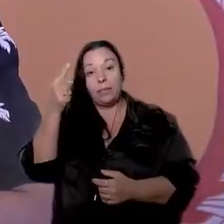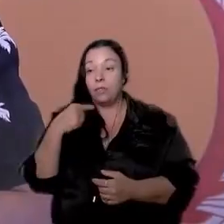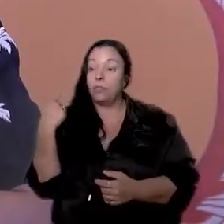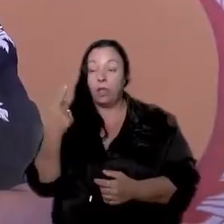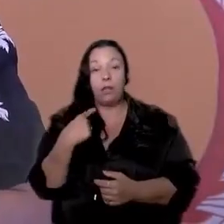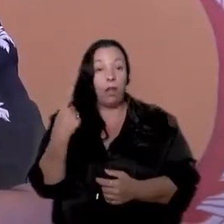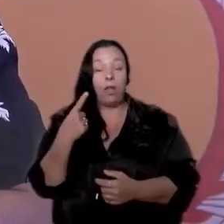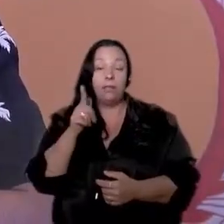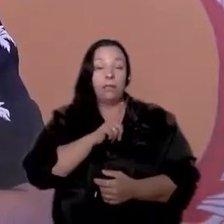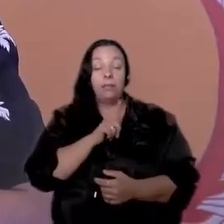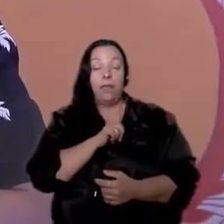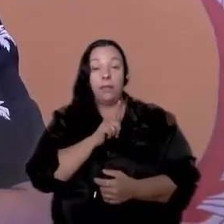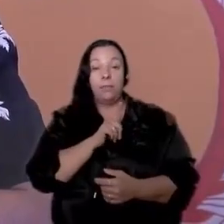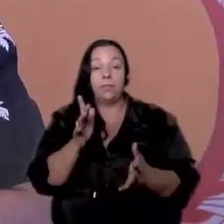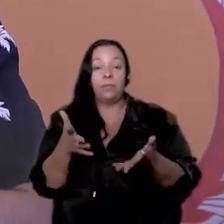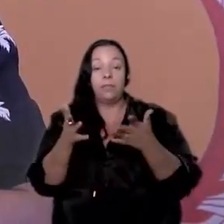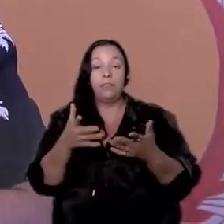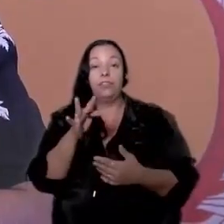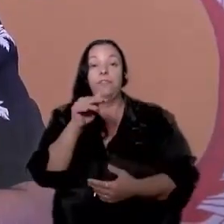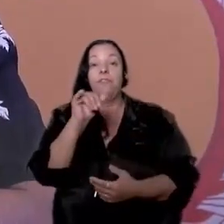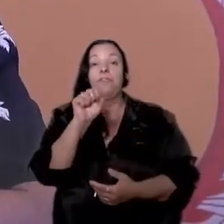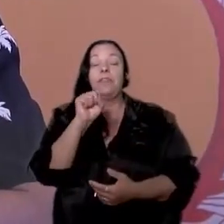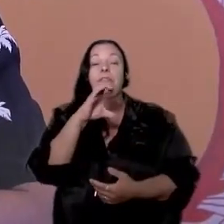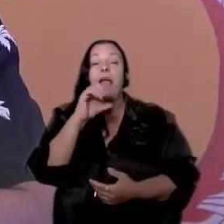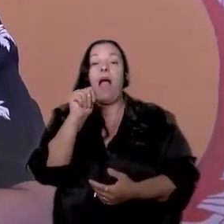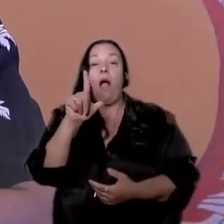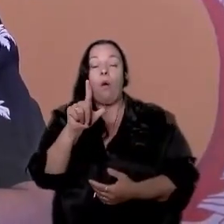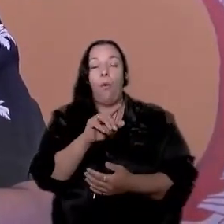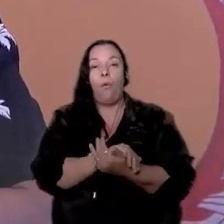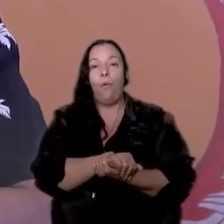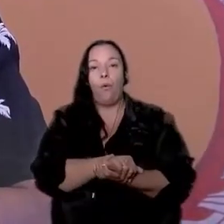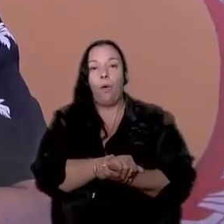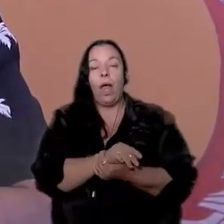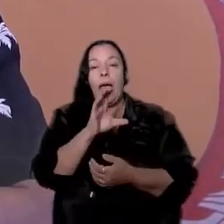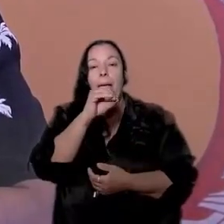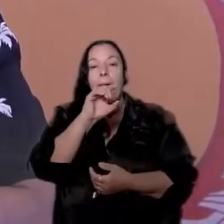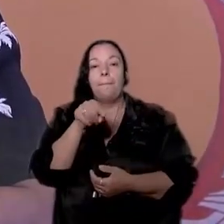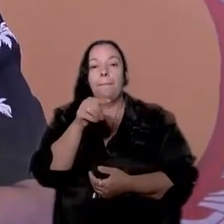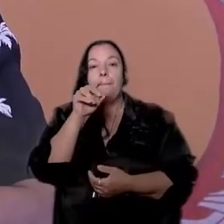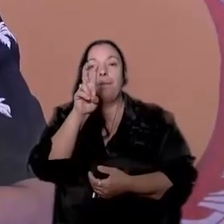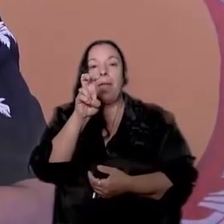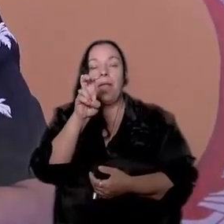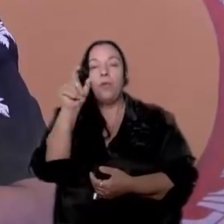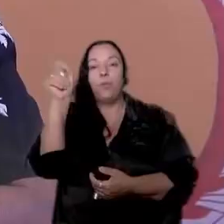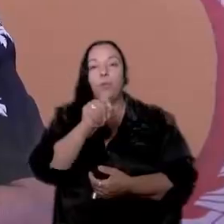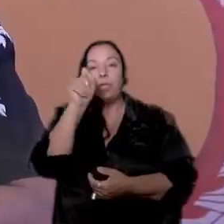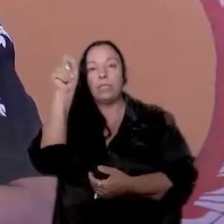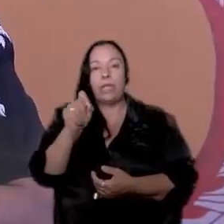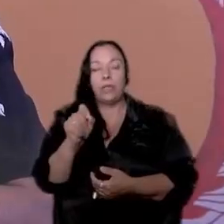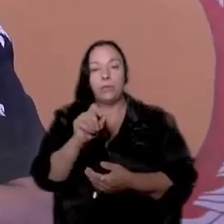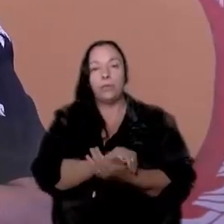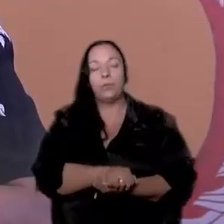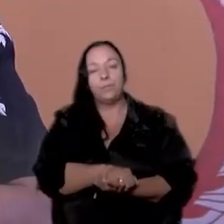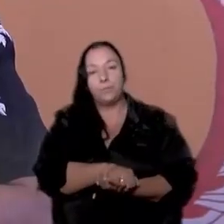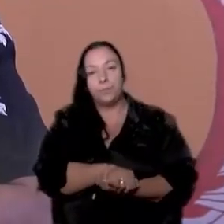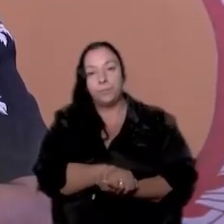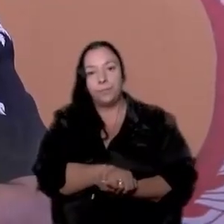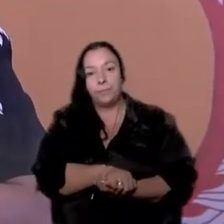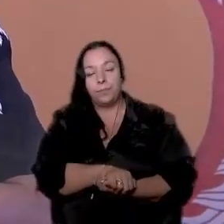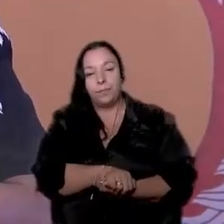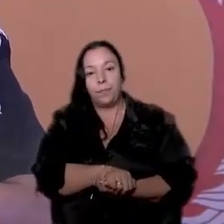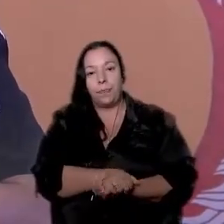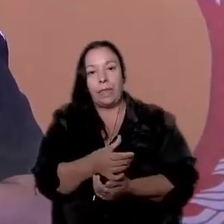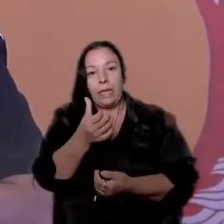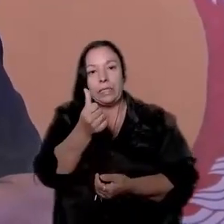tem incentivo fiscal. E não é. Né? Nós somos apenas 0,5% dos incentivos fiscais. Hoje o incentivo fiscal do governo está em